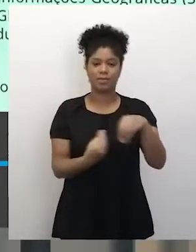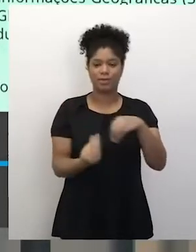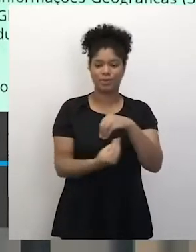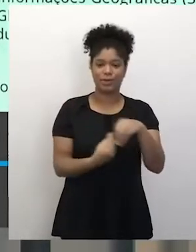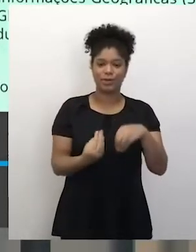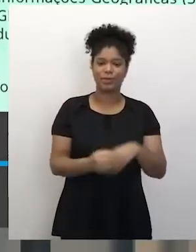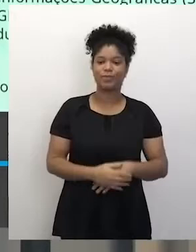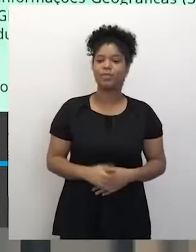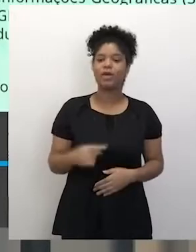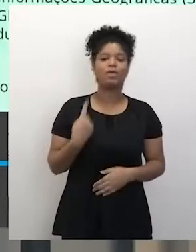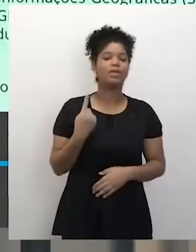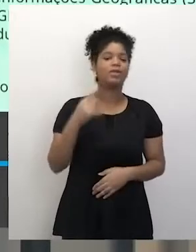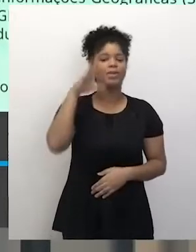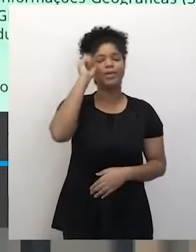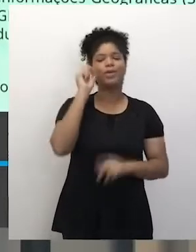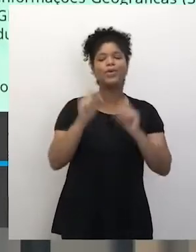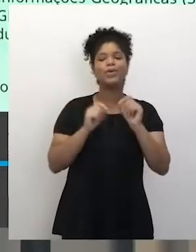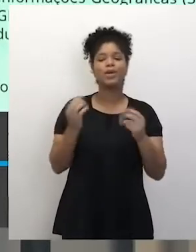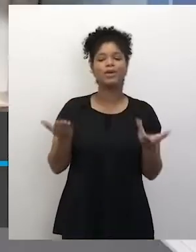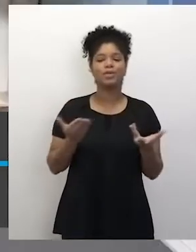vai falar o que nós vamos trabalhar hoje.